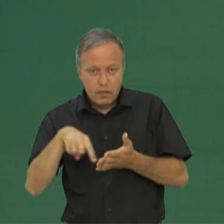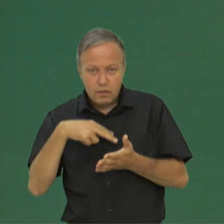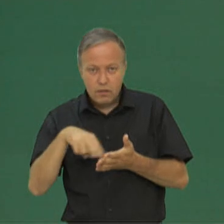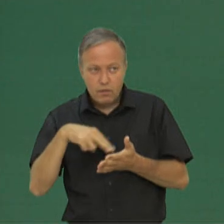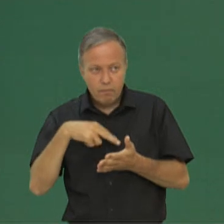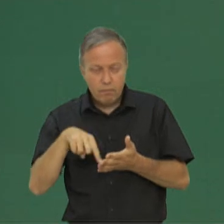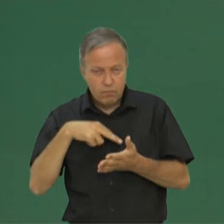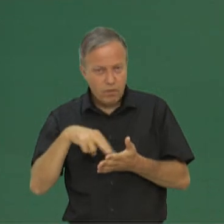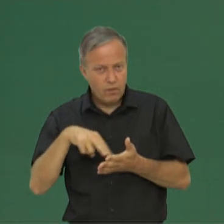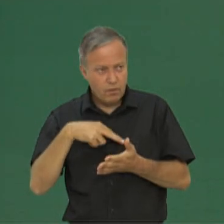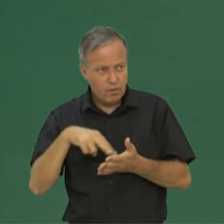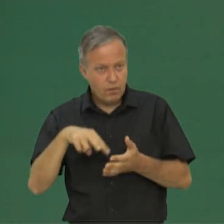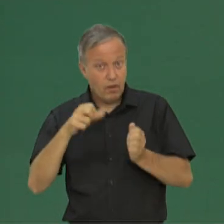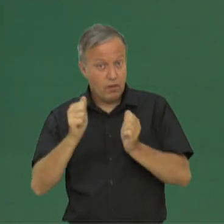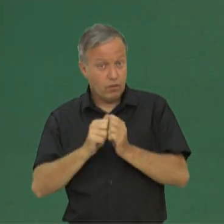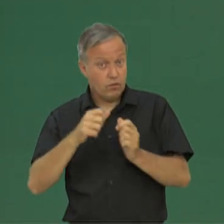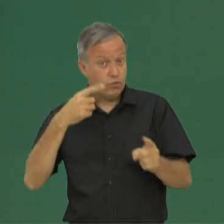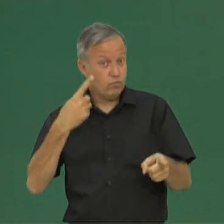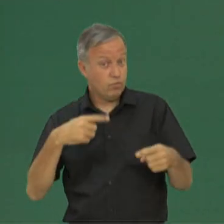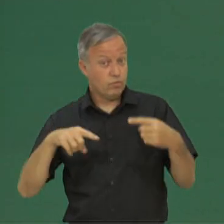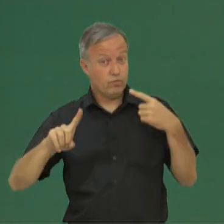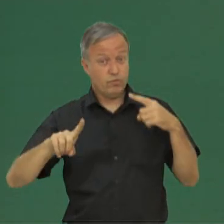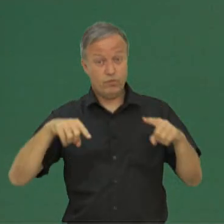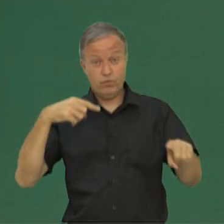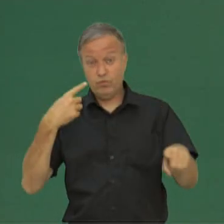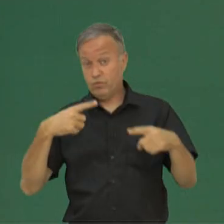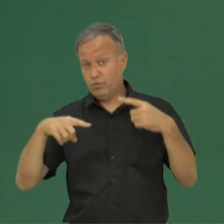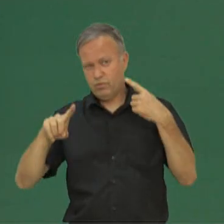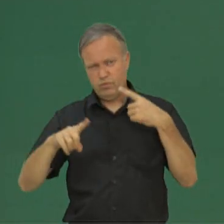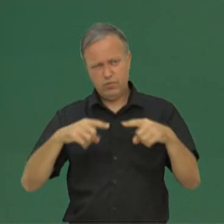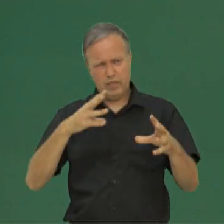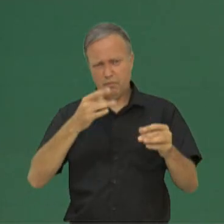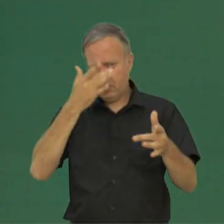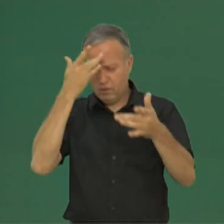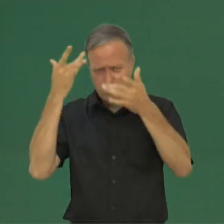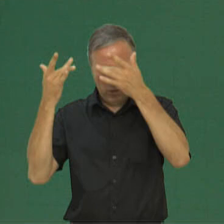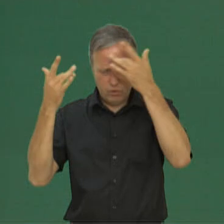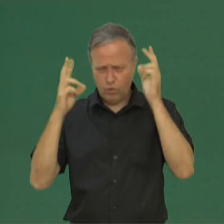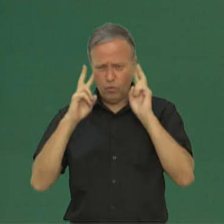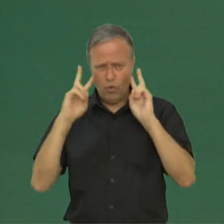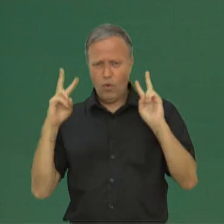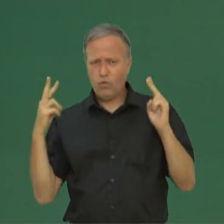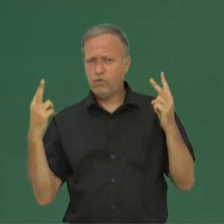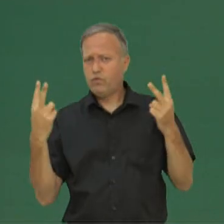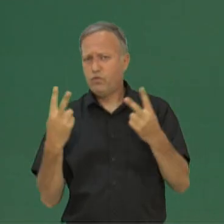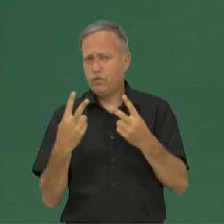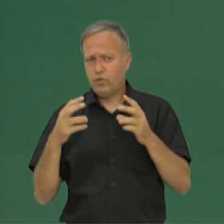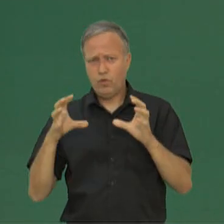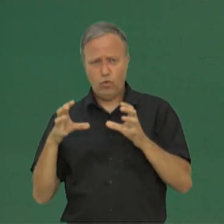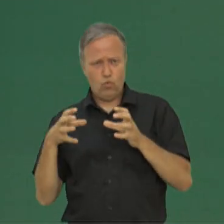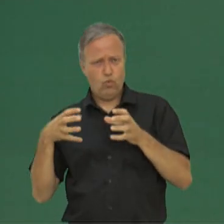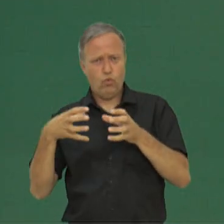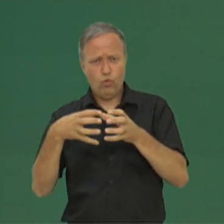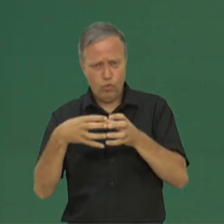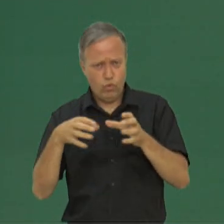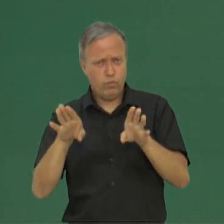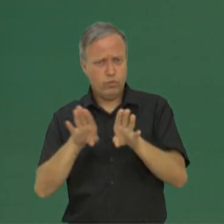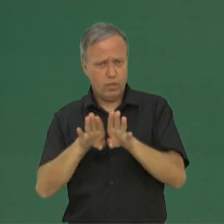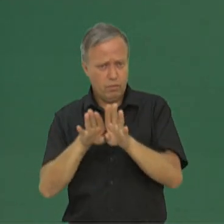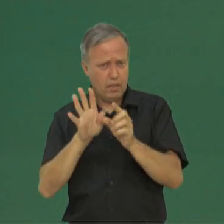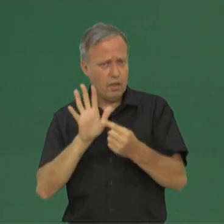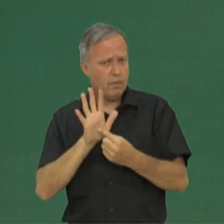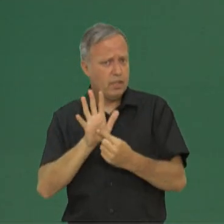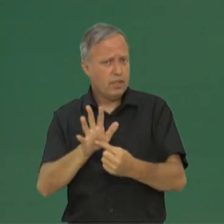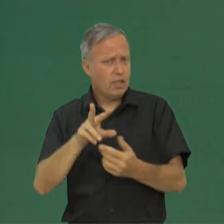dança, ok? Com músicos, né? Com todas as pessoas que estavam ali, um grupo de pessoas que faziam essa apresentação para os